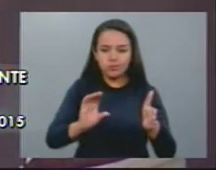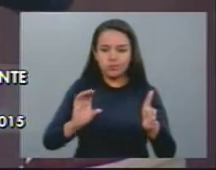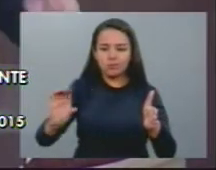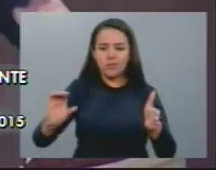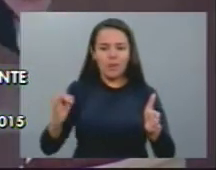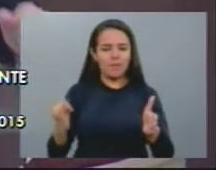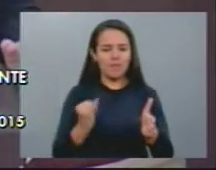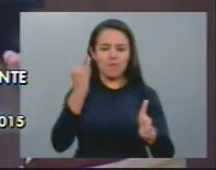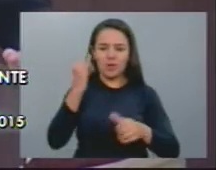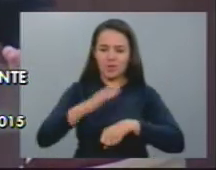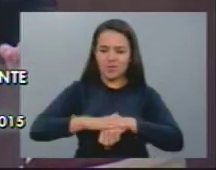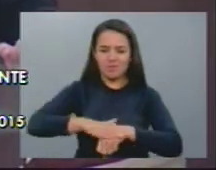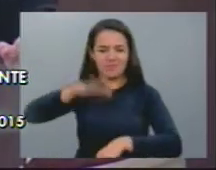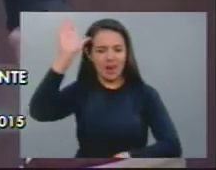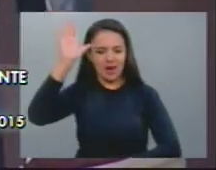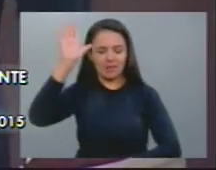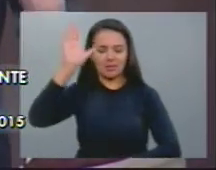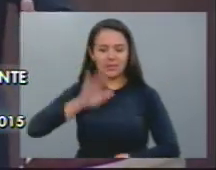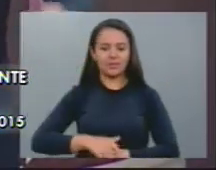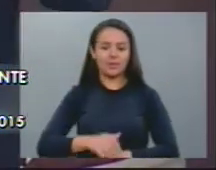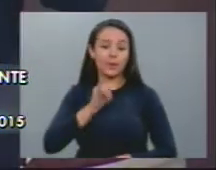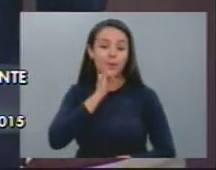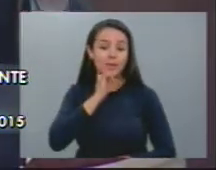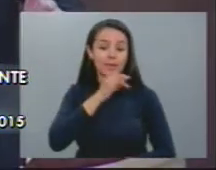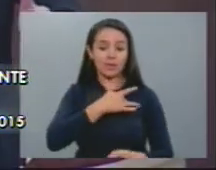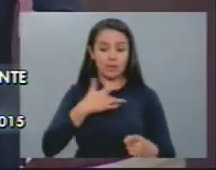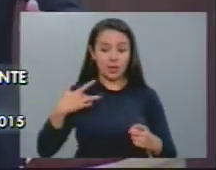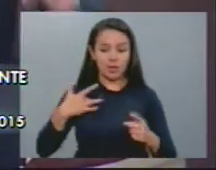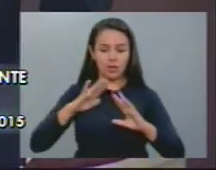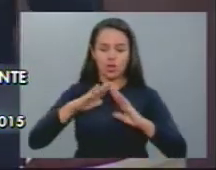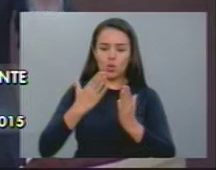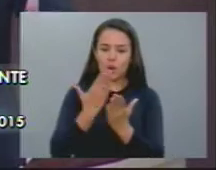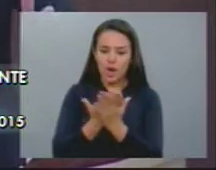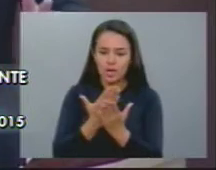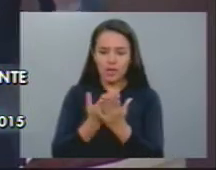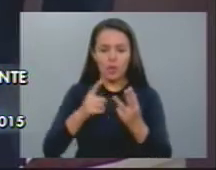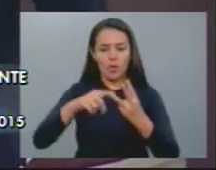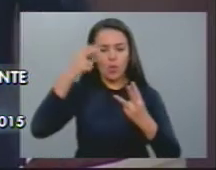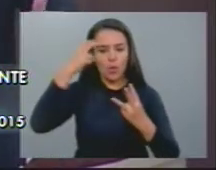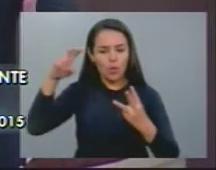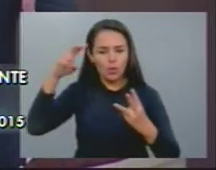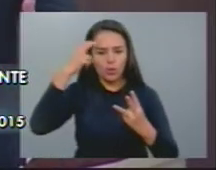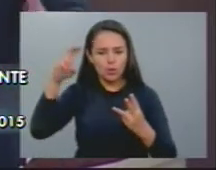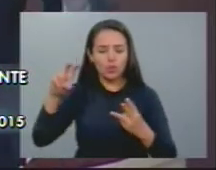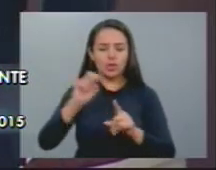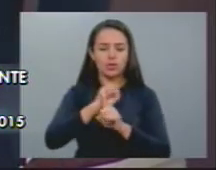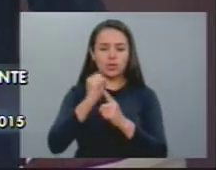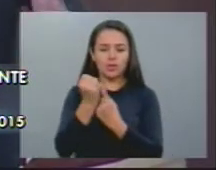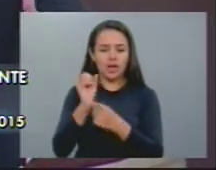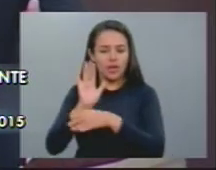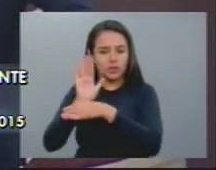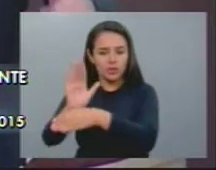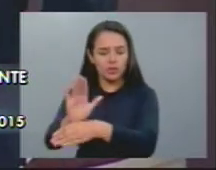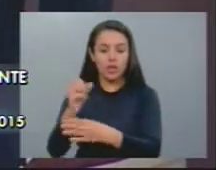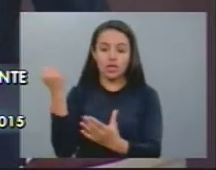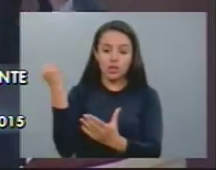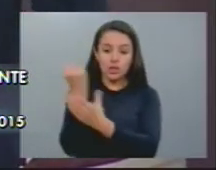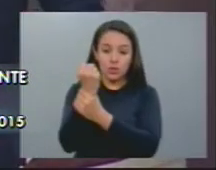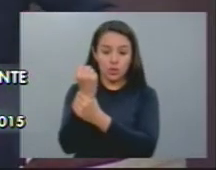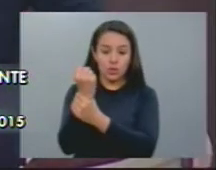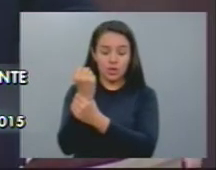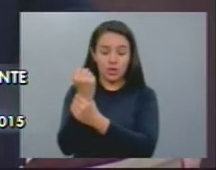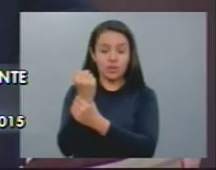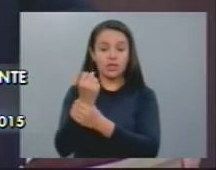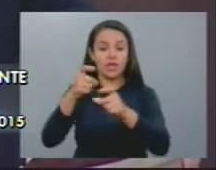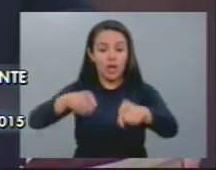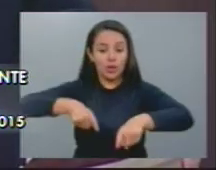áreas estratégicas para o povo. Saúde, educação, cultura, assistência social, segurança,